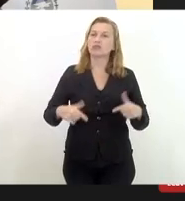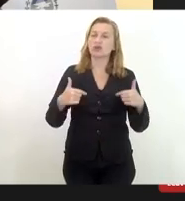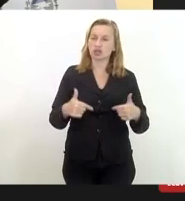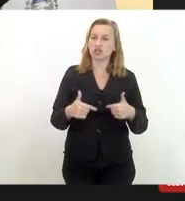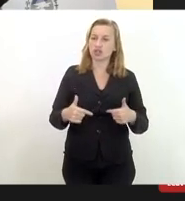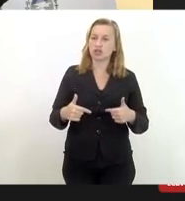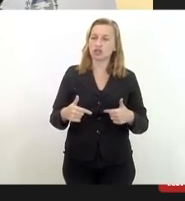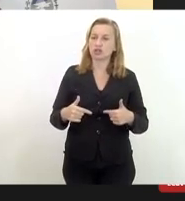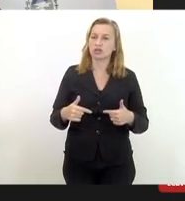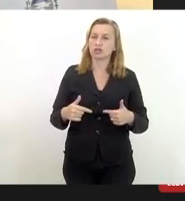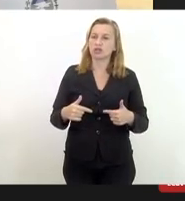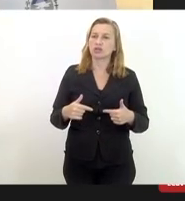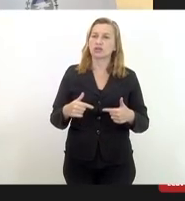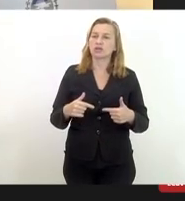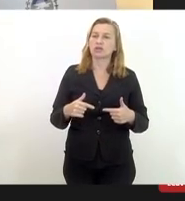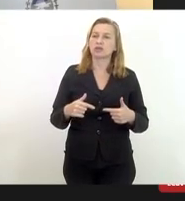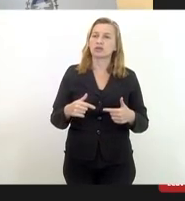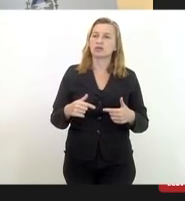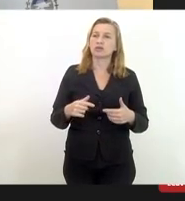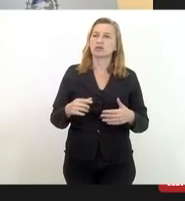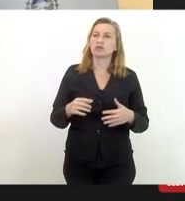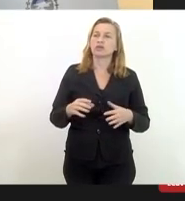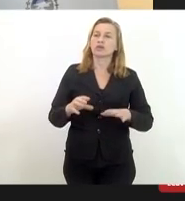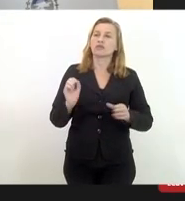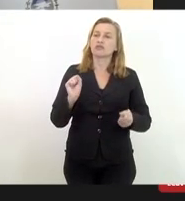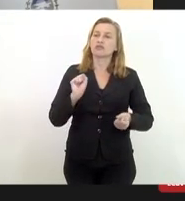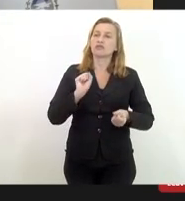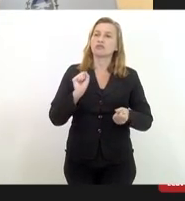da necessidade de um hospital de infectologia.